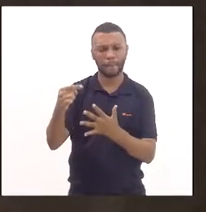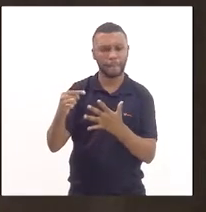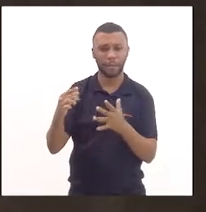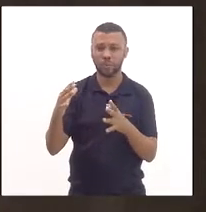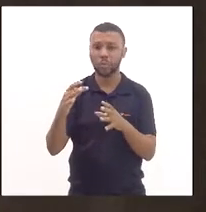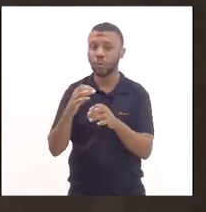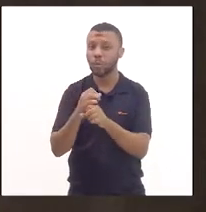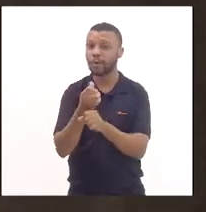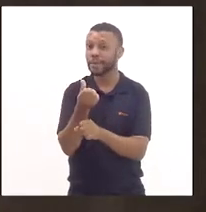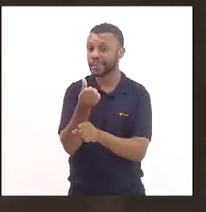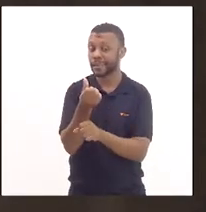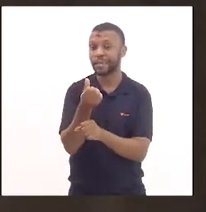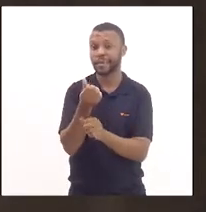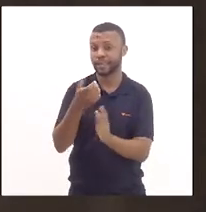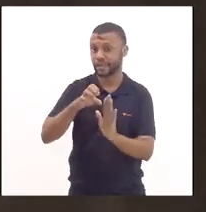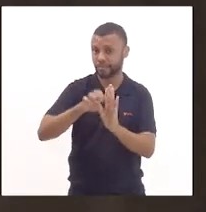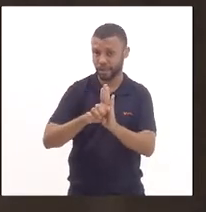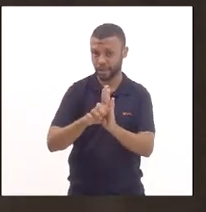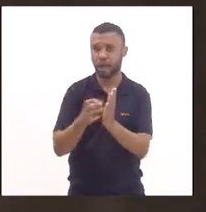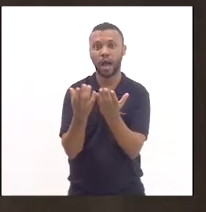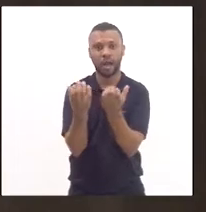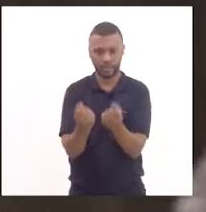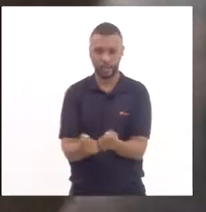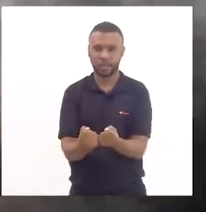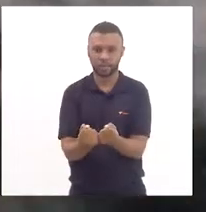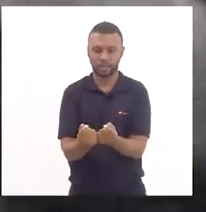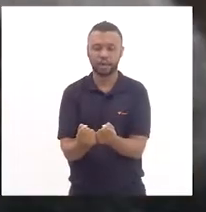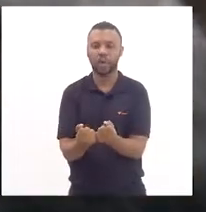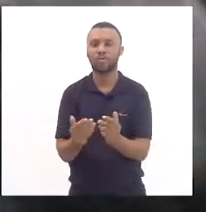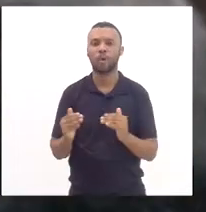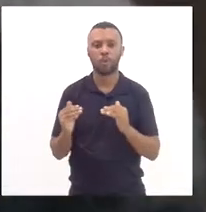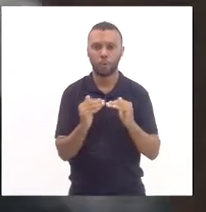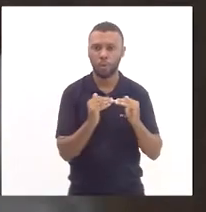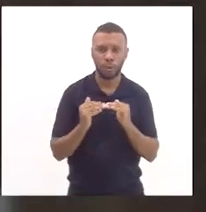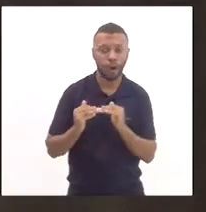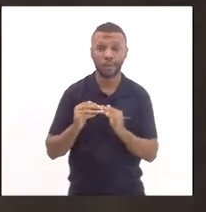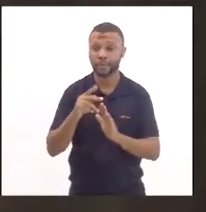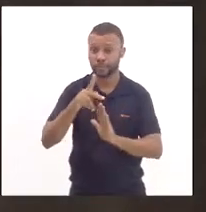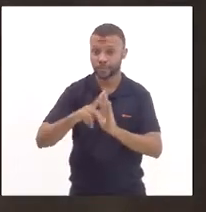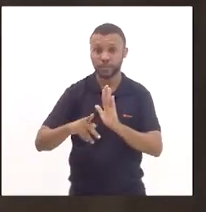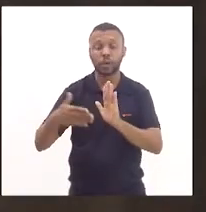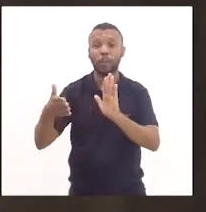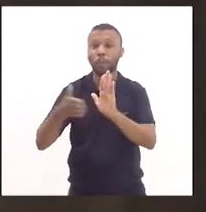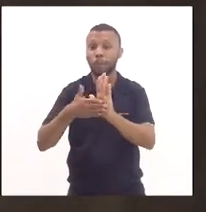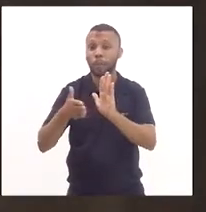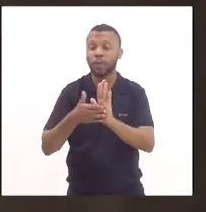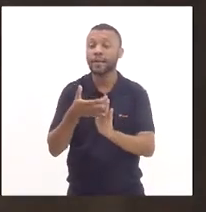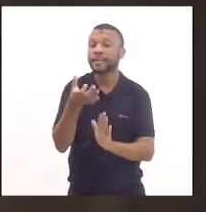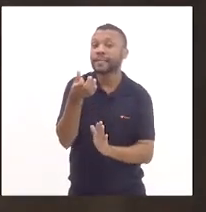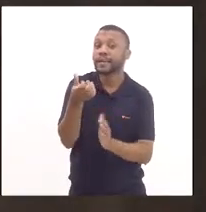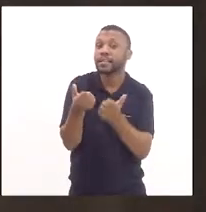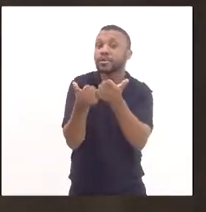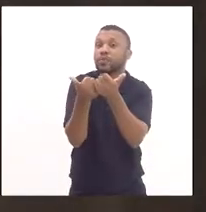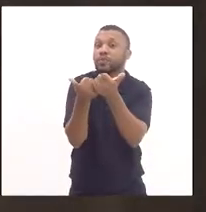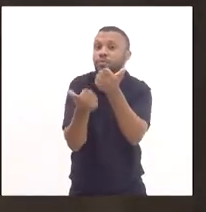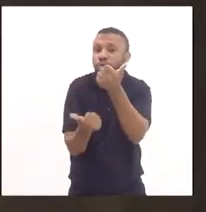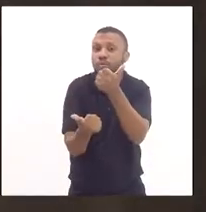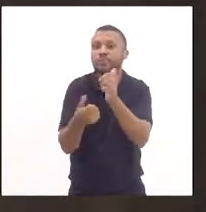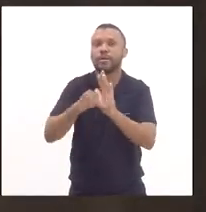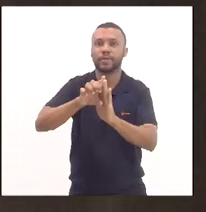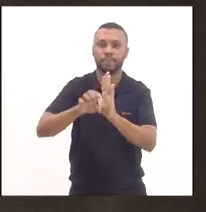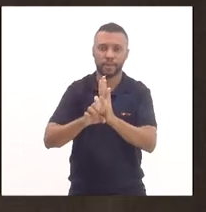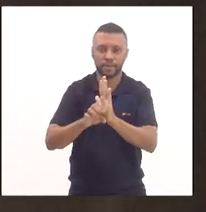6 emendas acolhidas, ele propôs 6 subemendas, as